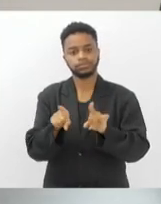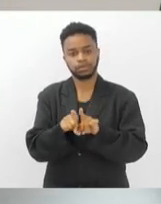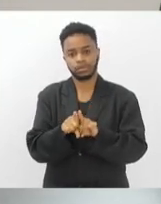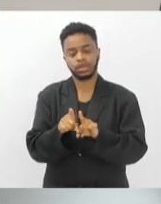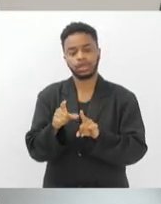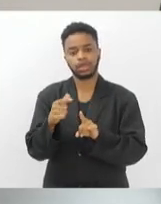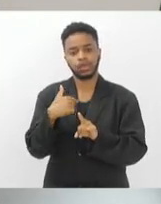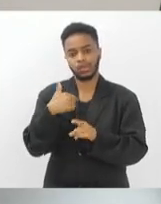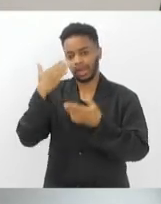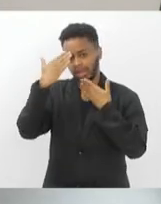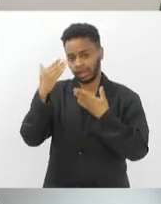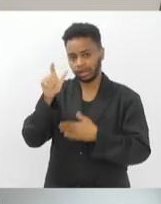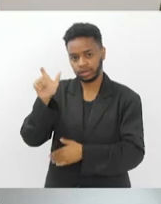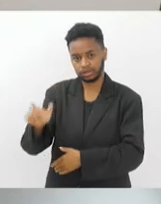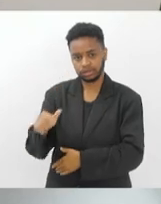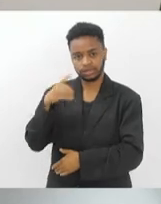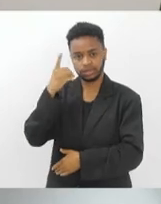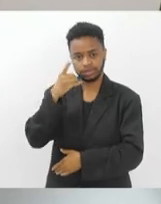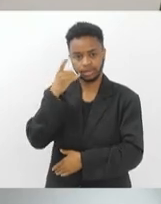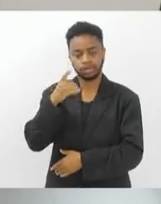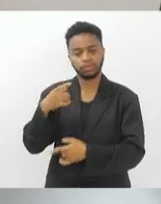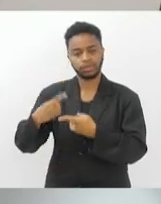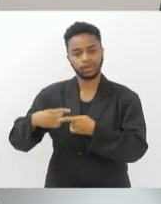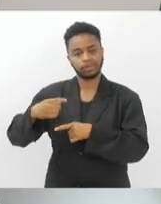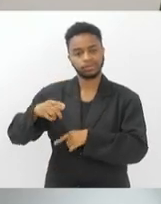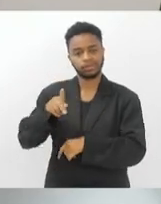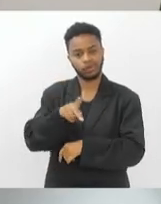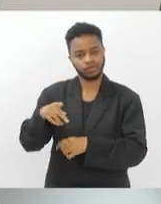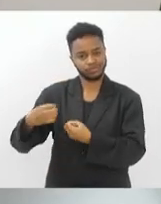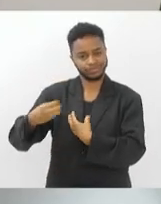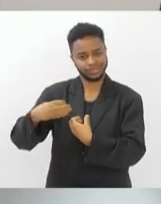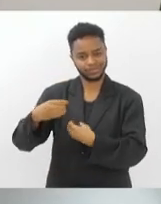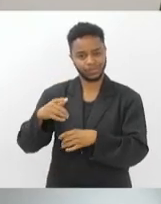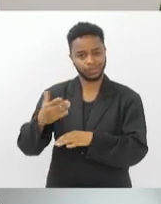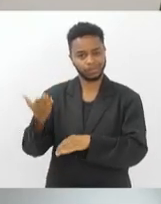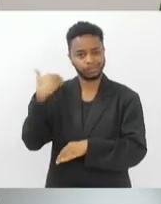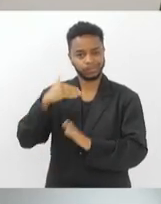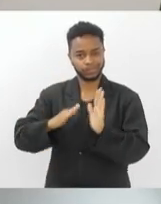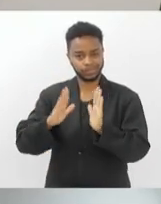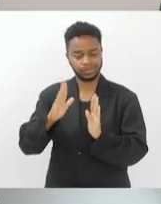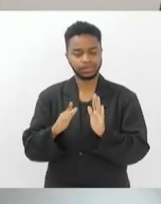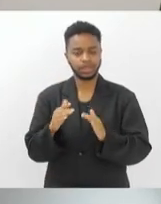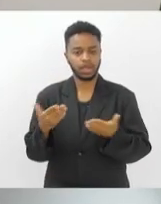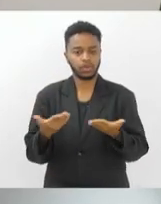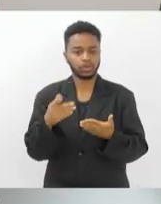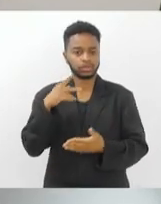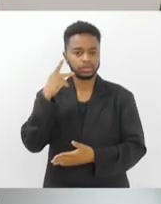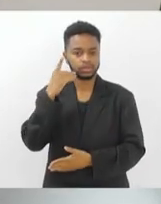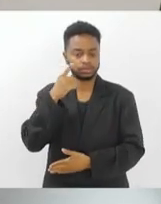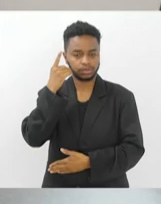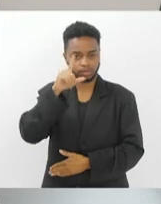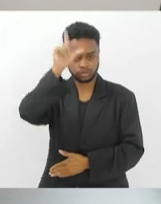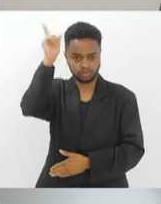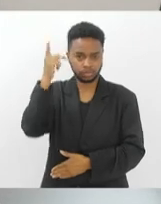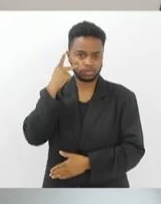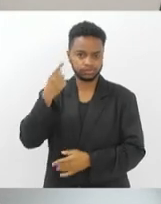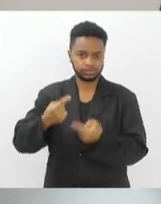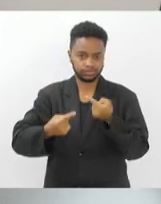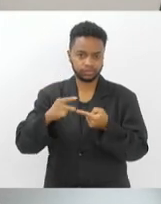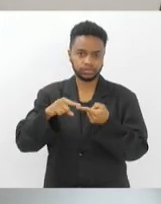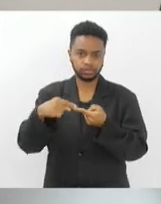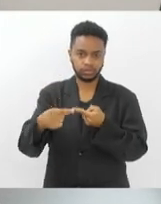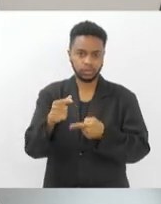reconheço aqui e agradeço o magistério naquela oportunidade. Para discutir, deputado Luiz Paulo, depois deputado Mink. Presidente, eu também me inscrevo.